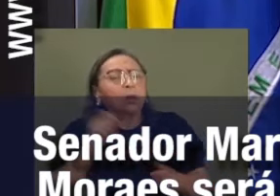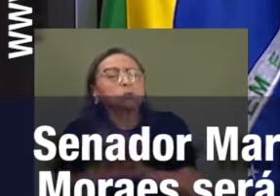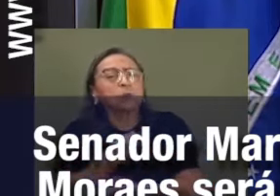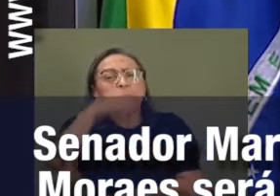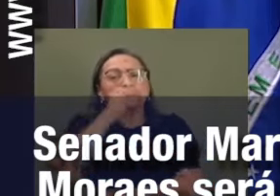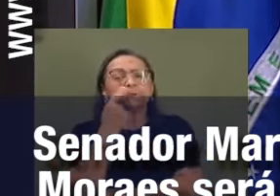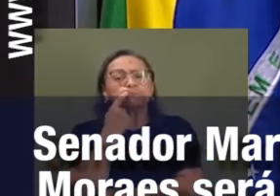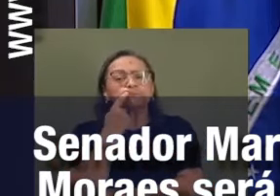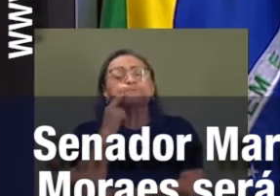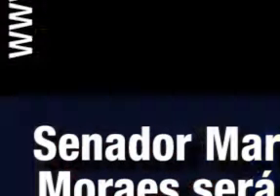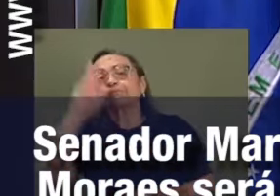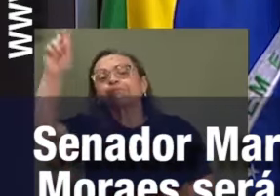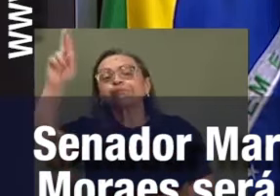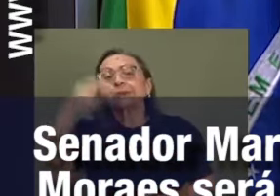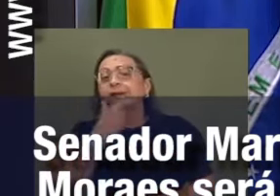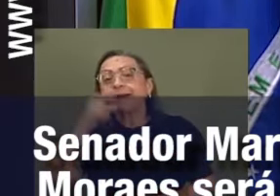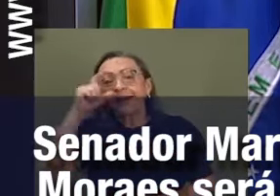Brasil, que foi um